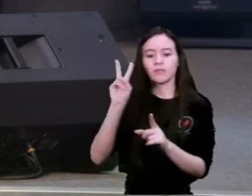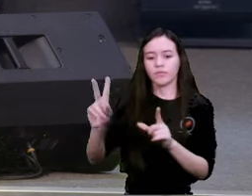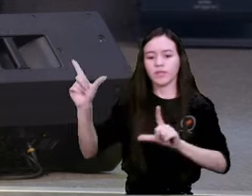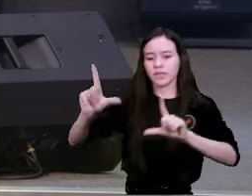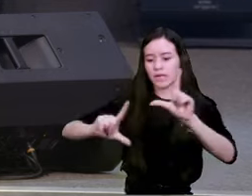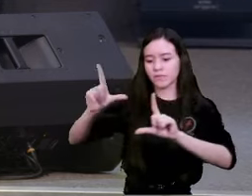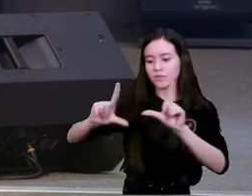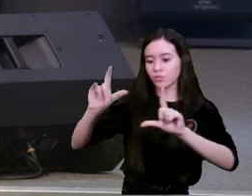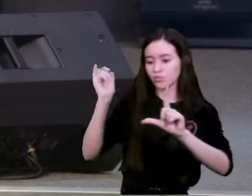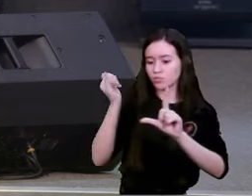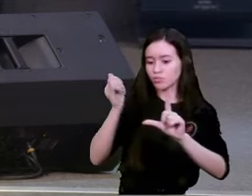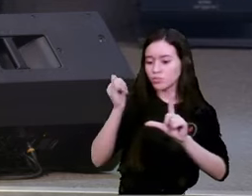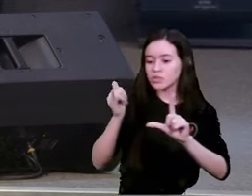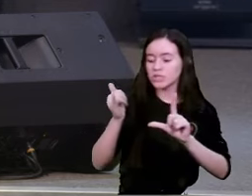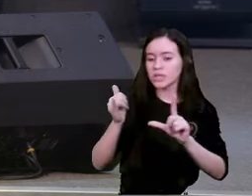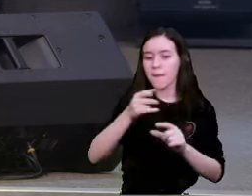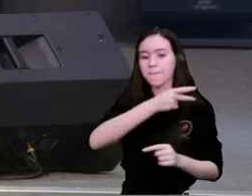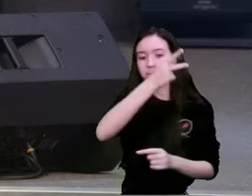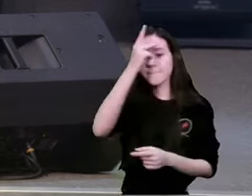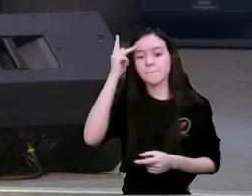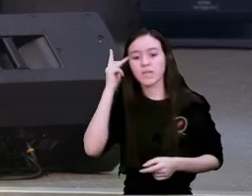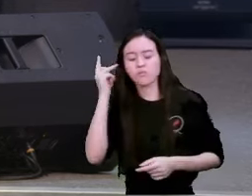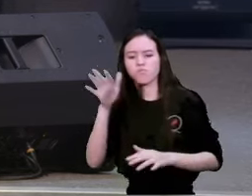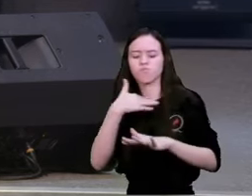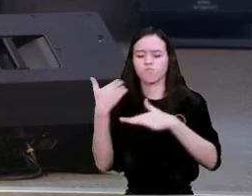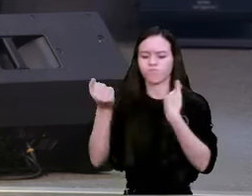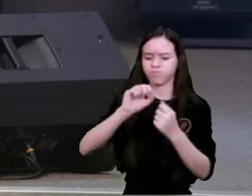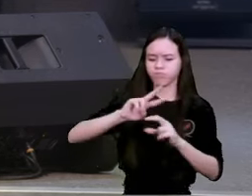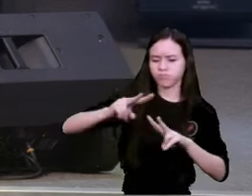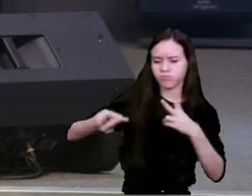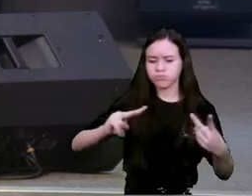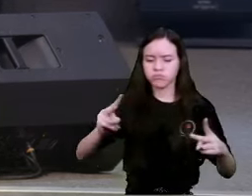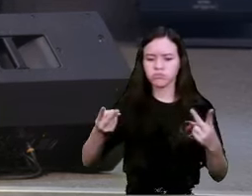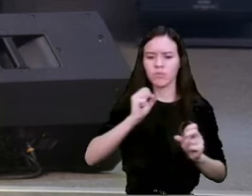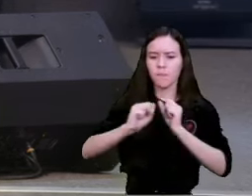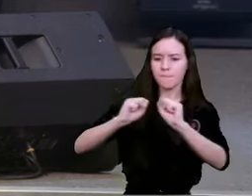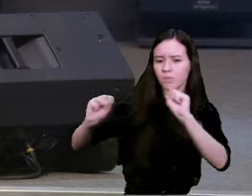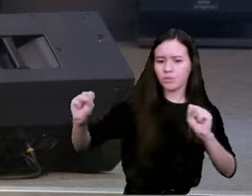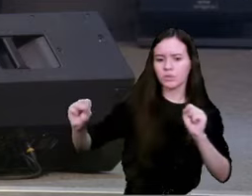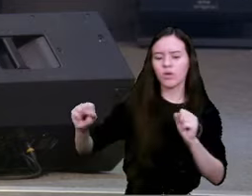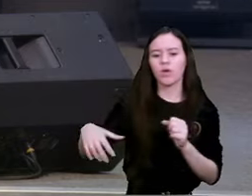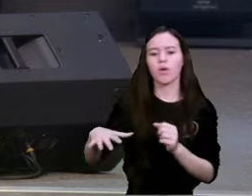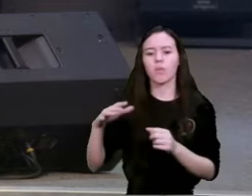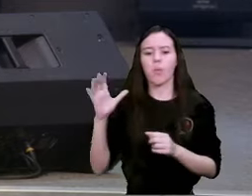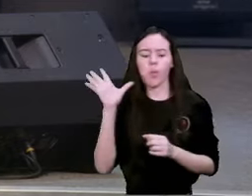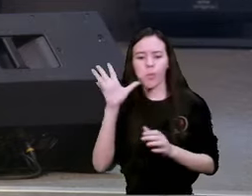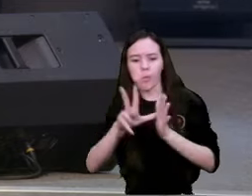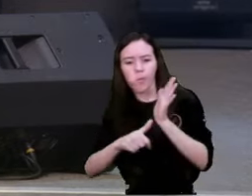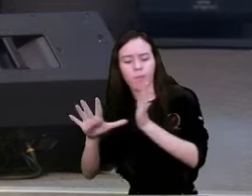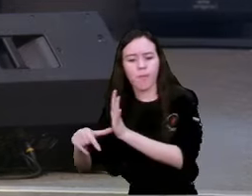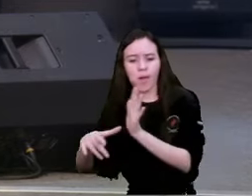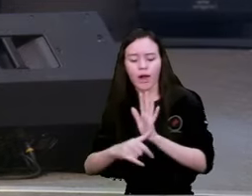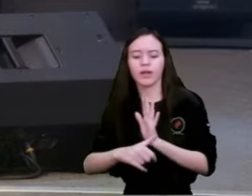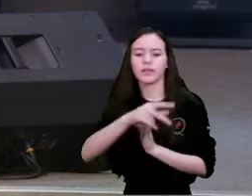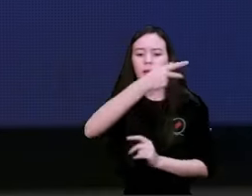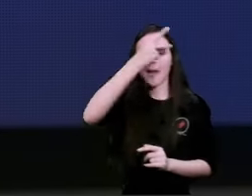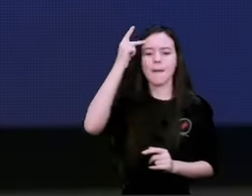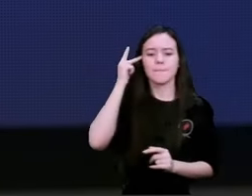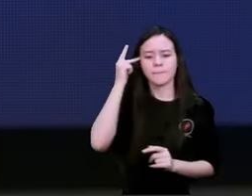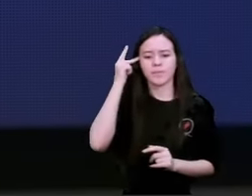noticiário no meio da noite, pessoas sendo mortas, pessoas sendo assaltadas, pessoas passando por